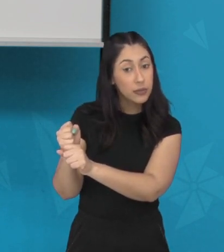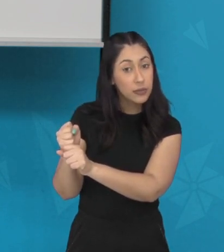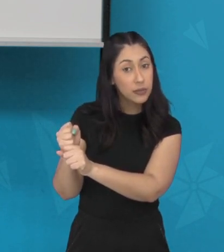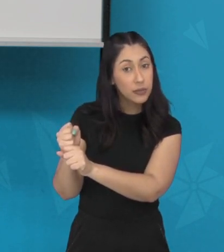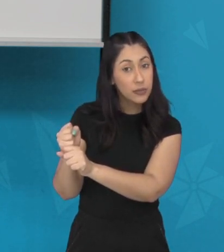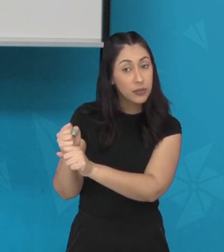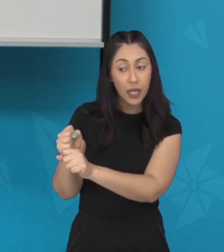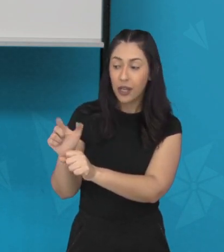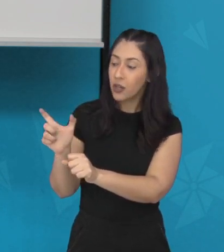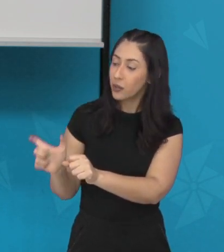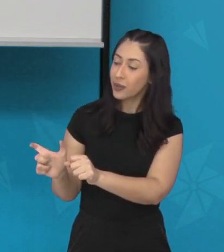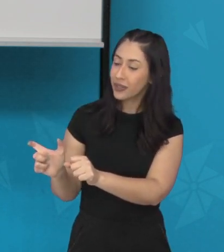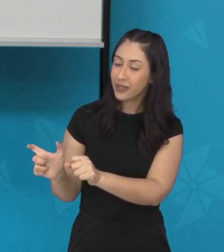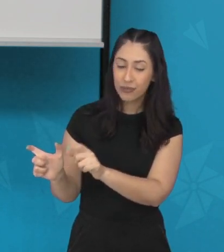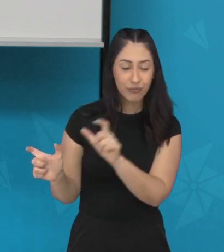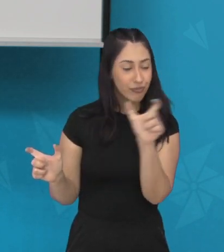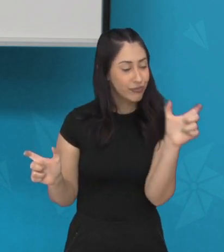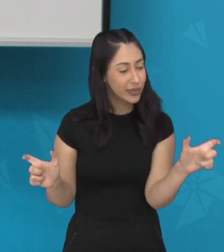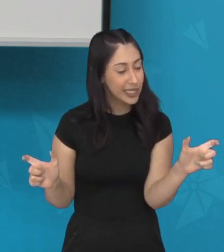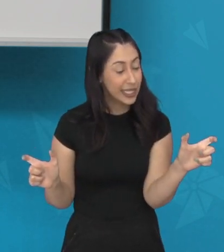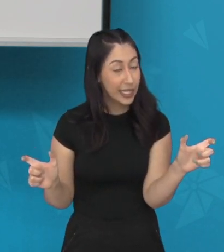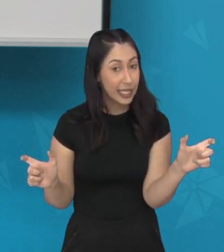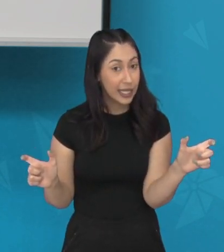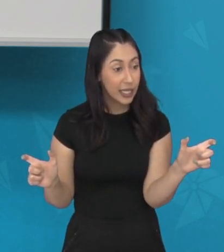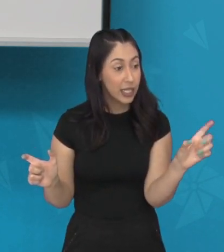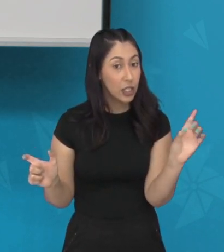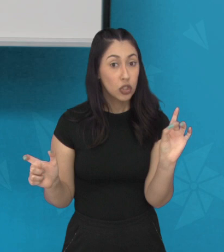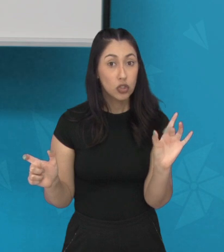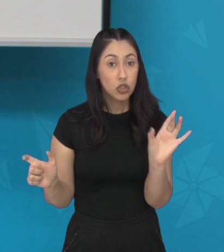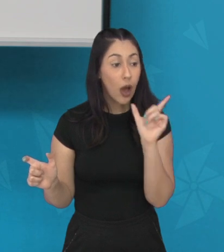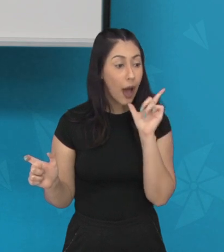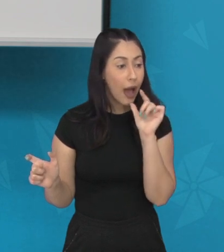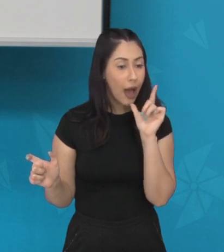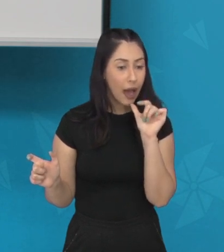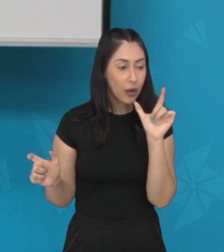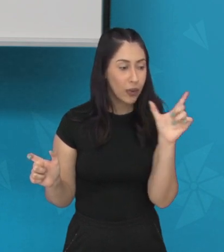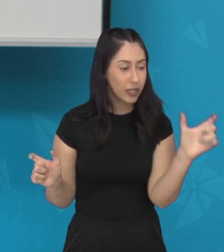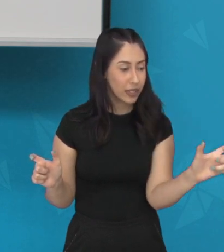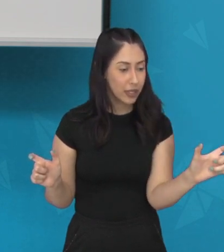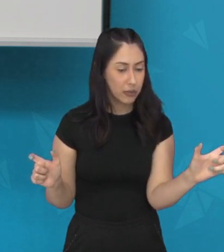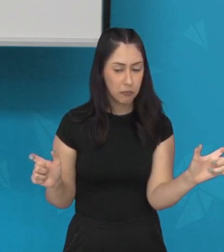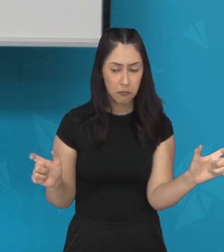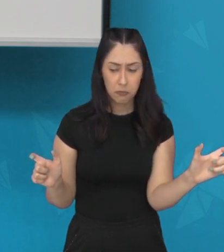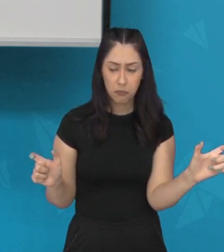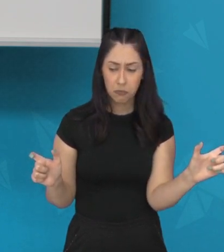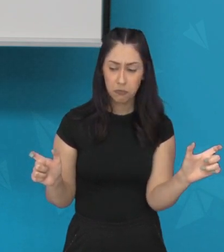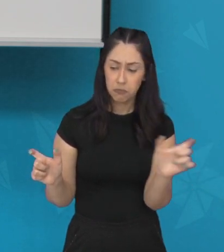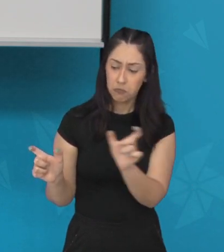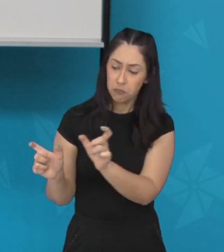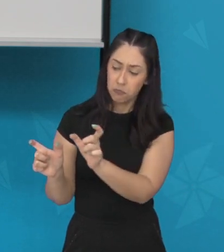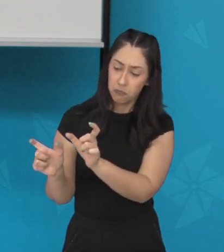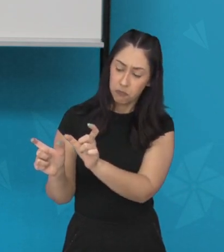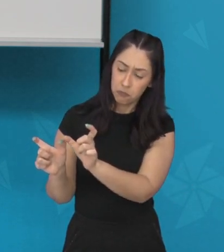massa. Depois a gente subtrai ele da água, então a gente vai obter o cloreto de magnésio, né, ou seja,